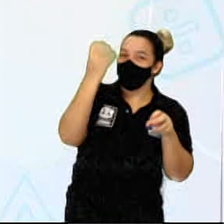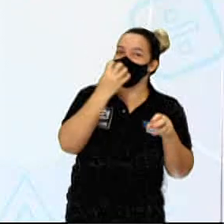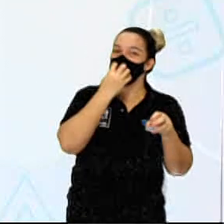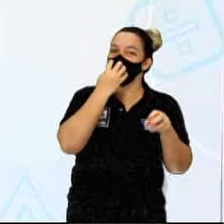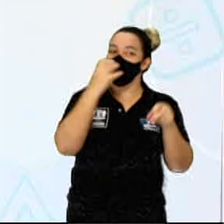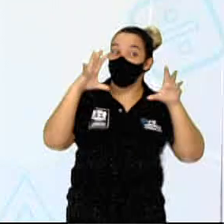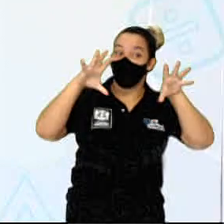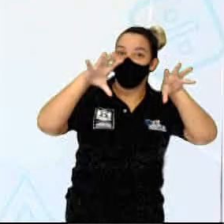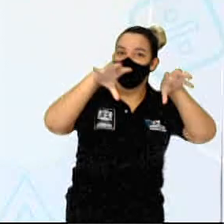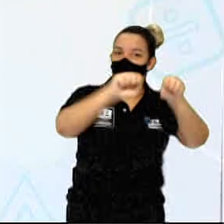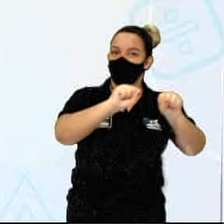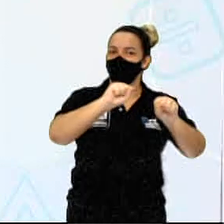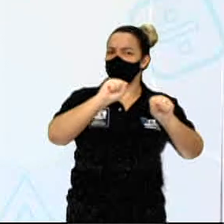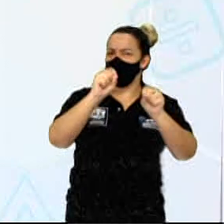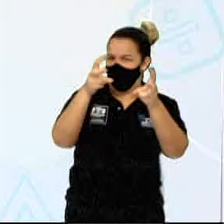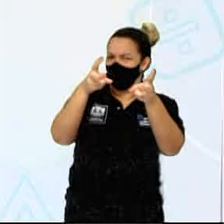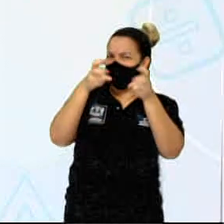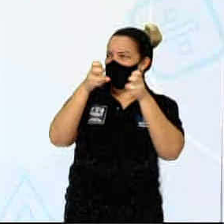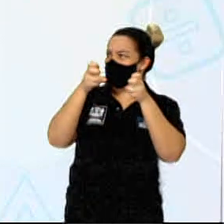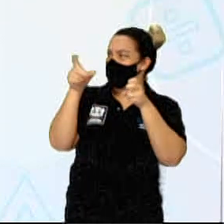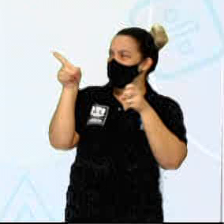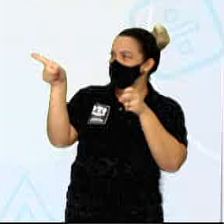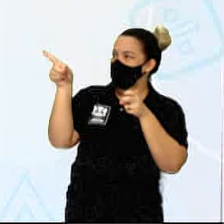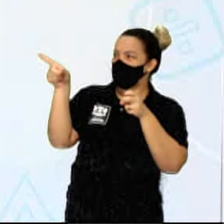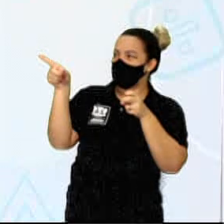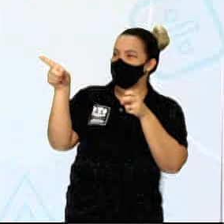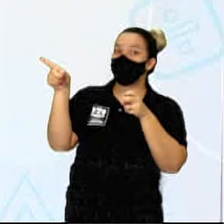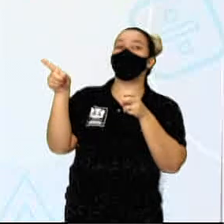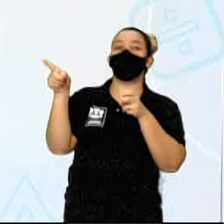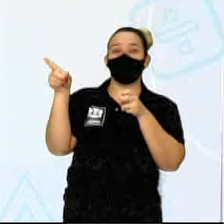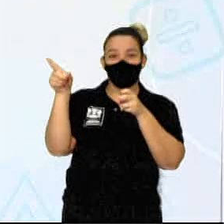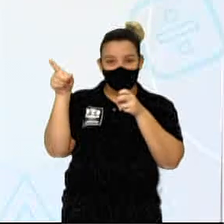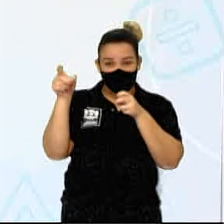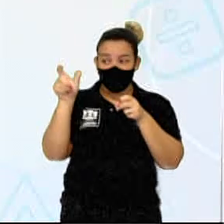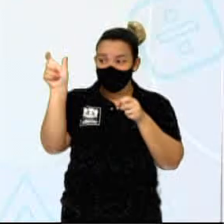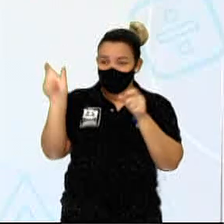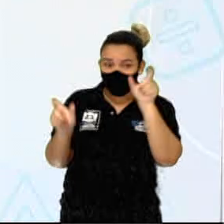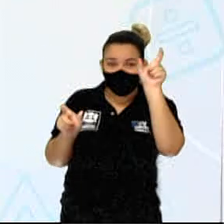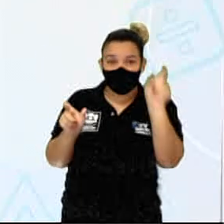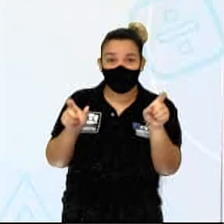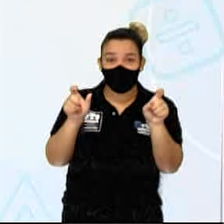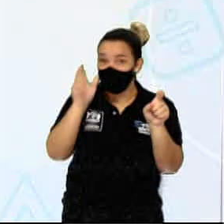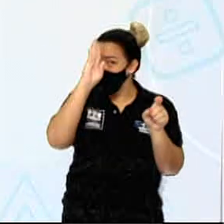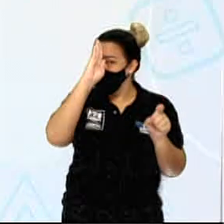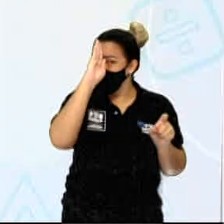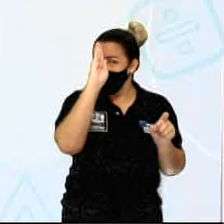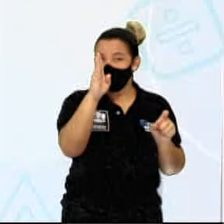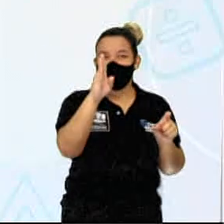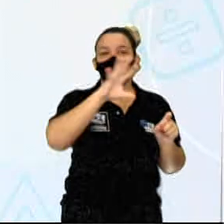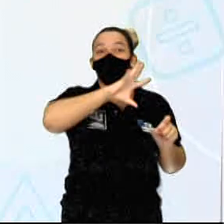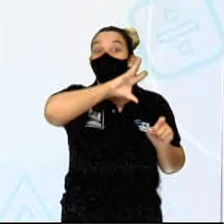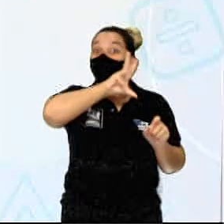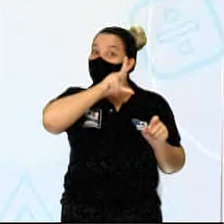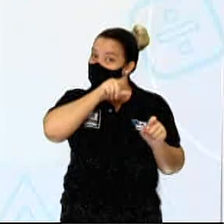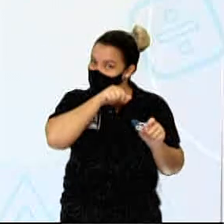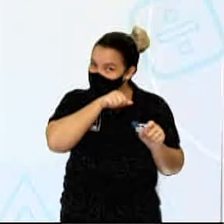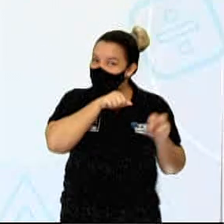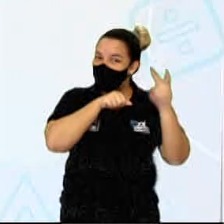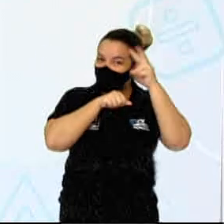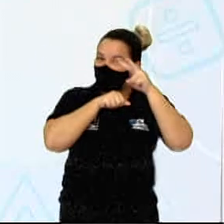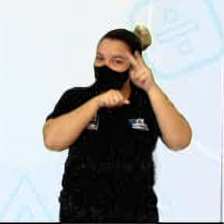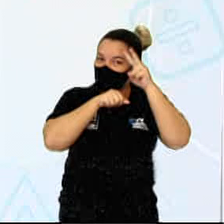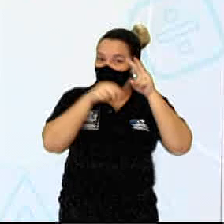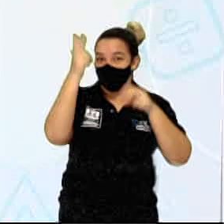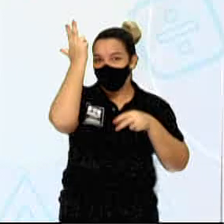No título, nós já percebemos a presença dos personagens principais, que são animais, como eu havia falado. Nós temos aí a